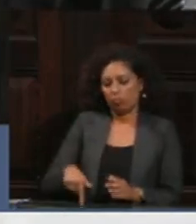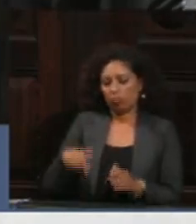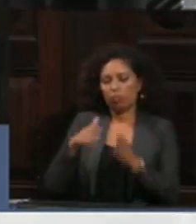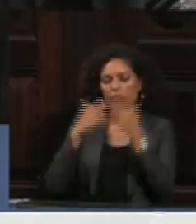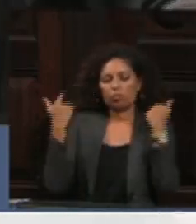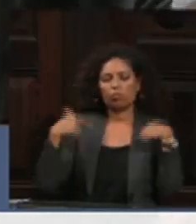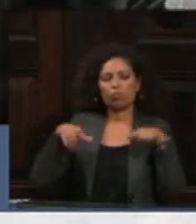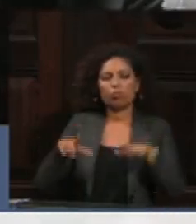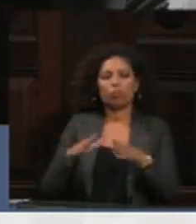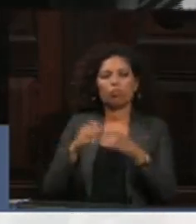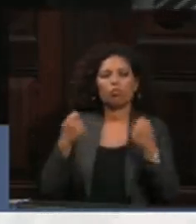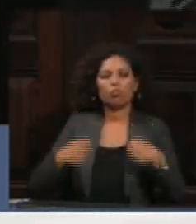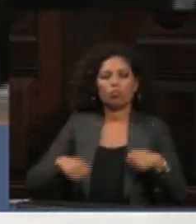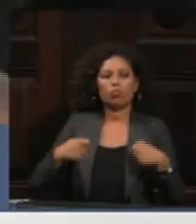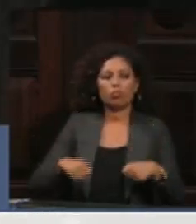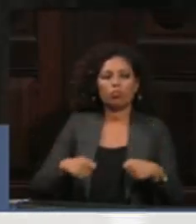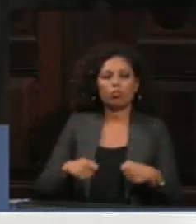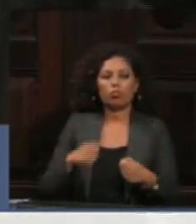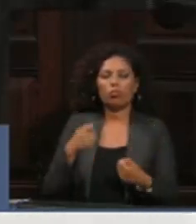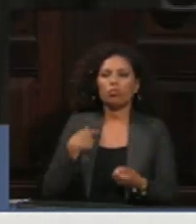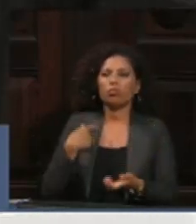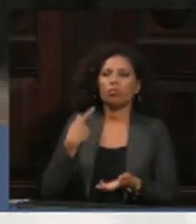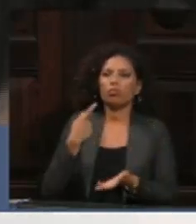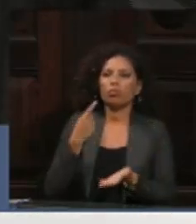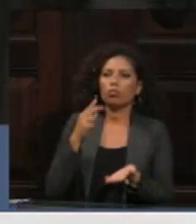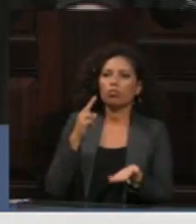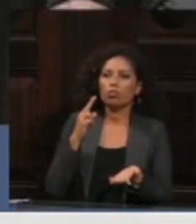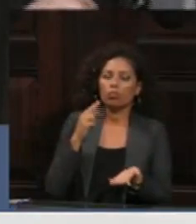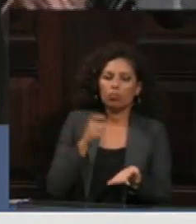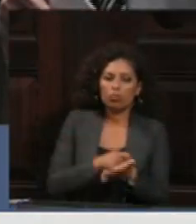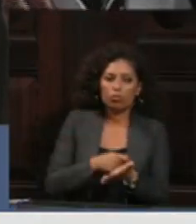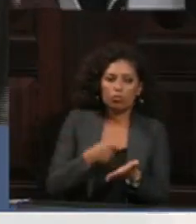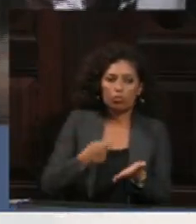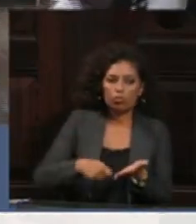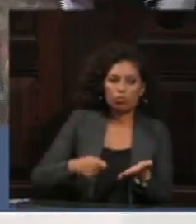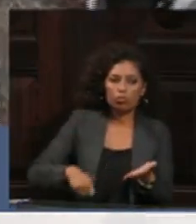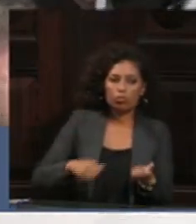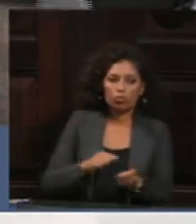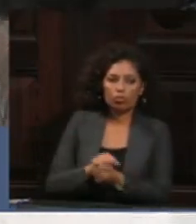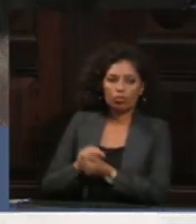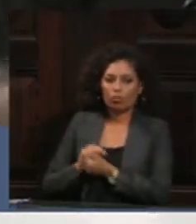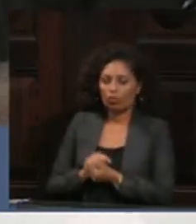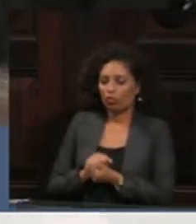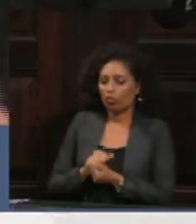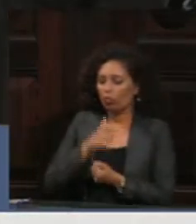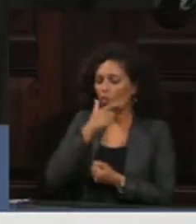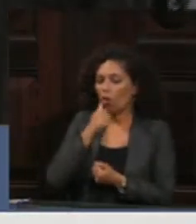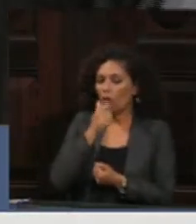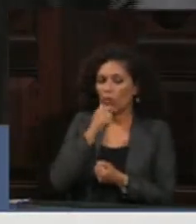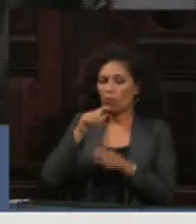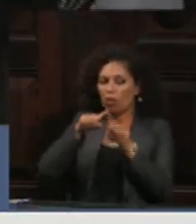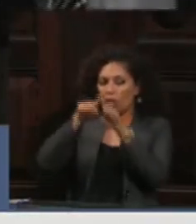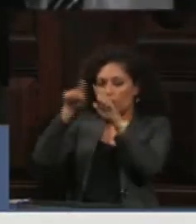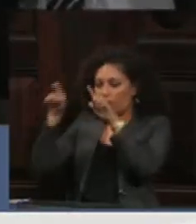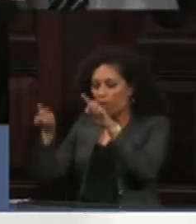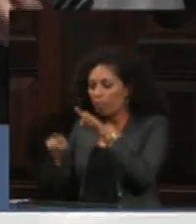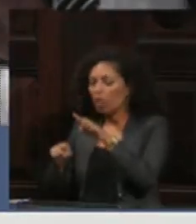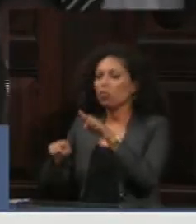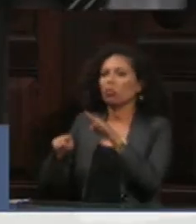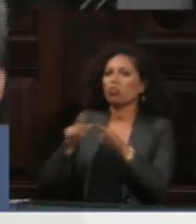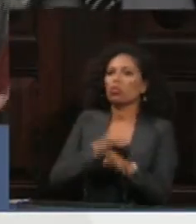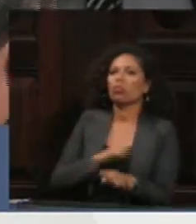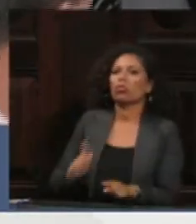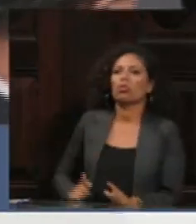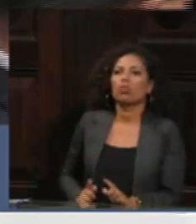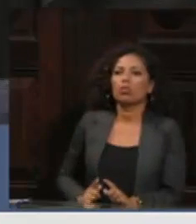Fluminense, eu preciso que o senhor marque para mim uma agenda com o vice-governador. Eu não consigo falar com o vice-governador,